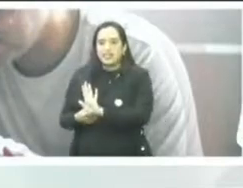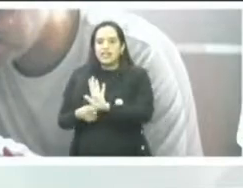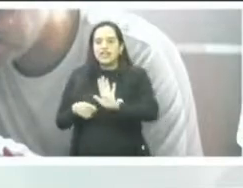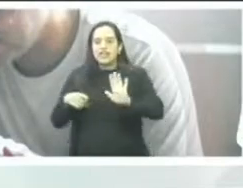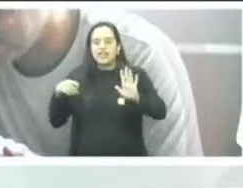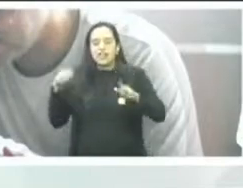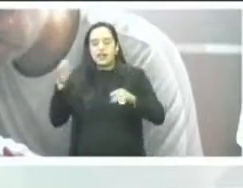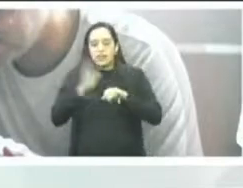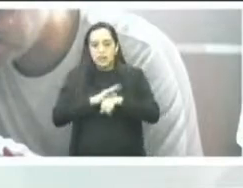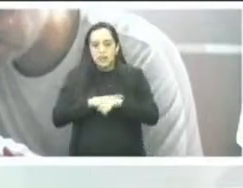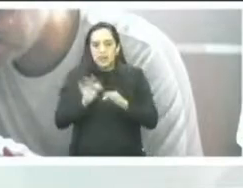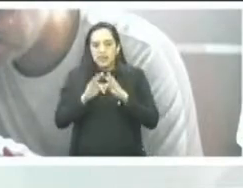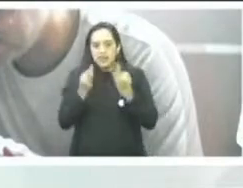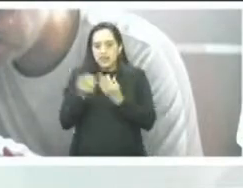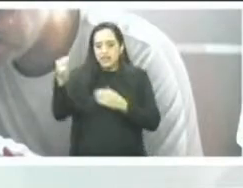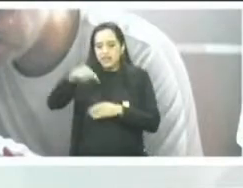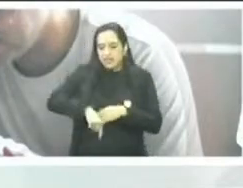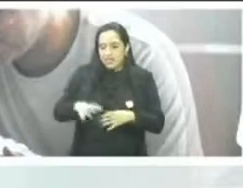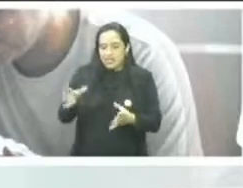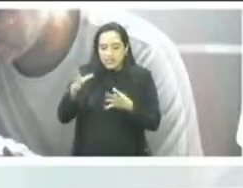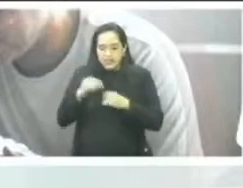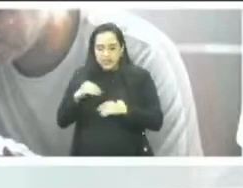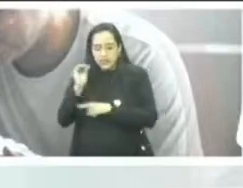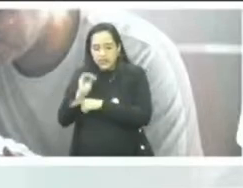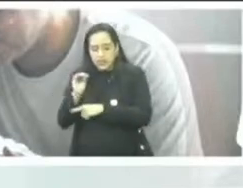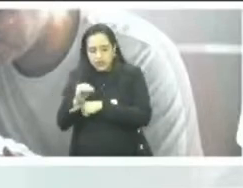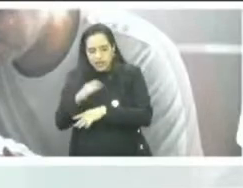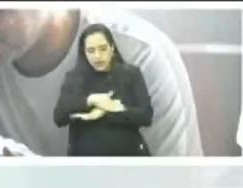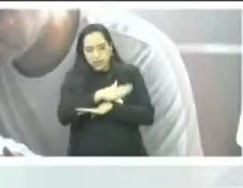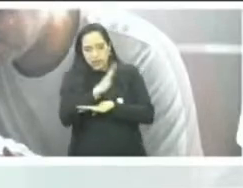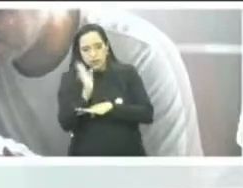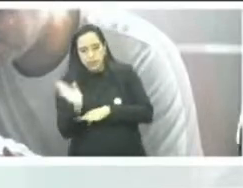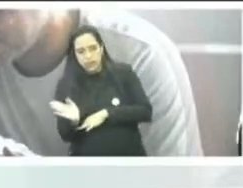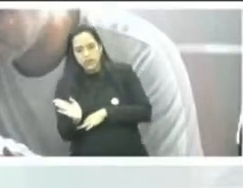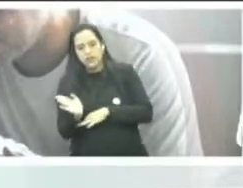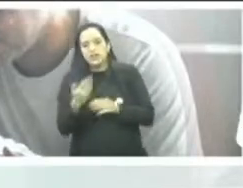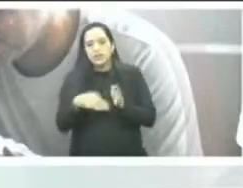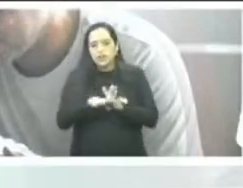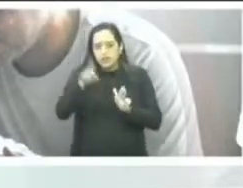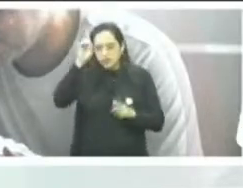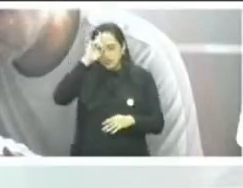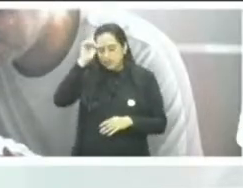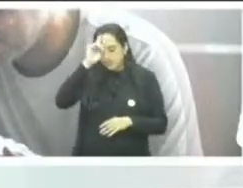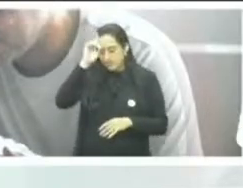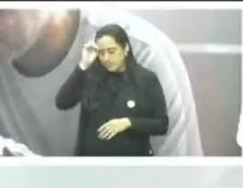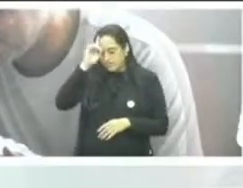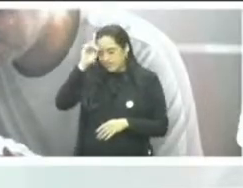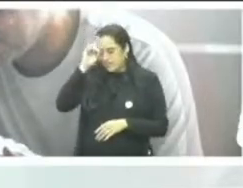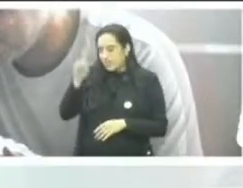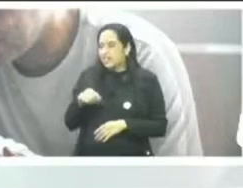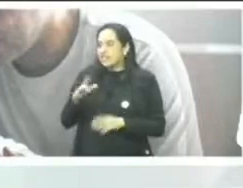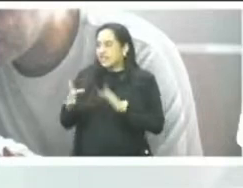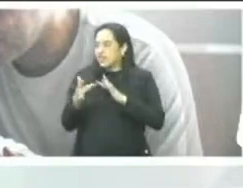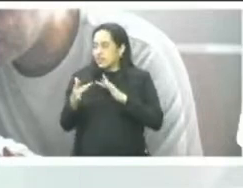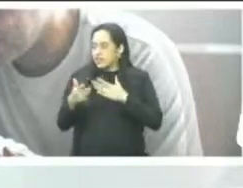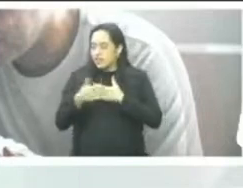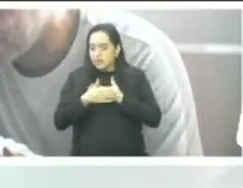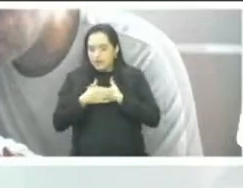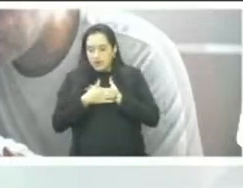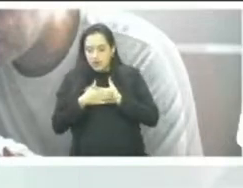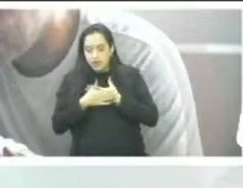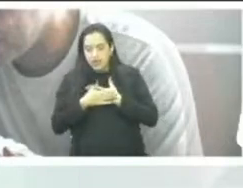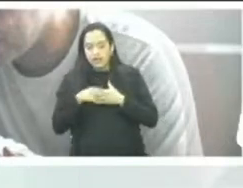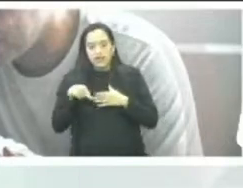vem, assume os cuidados 24 horas por dia, 7 dias por semana, e o contato pele a pele segue sendo